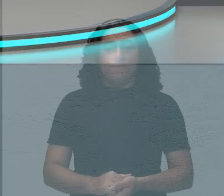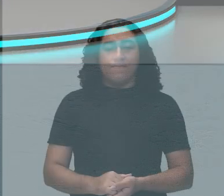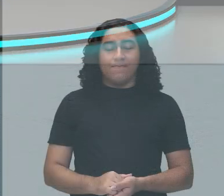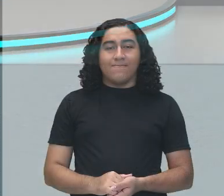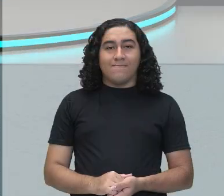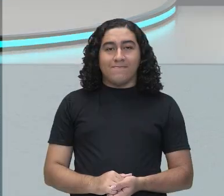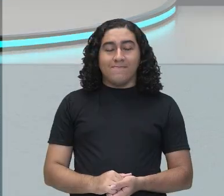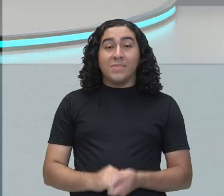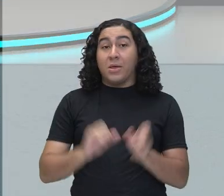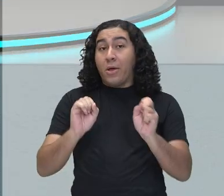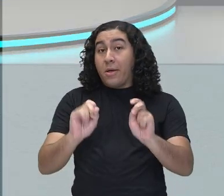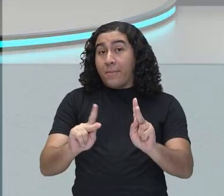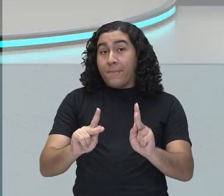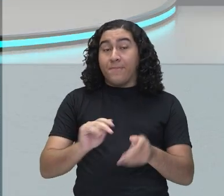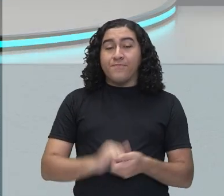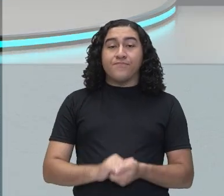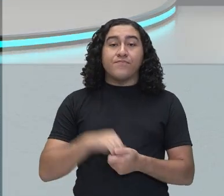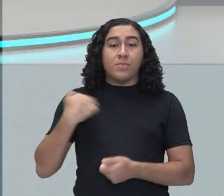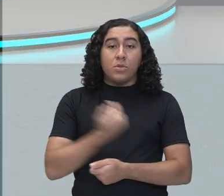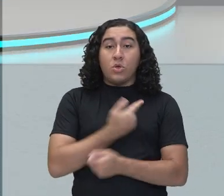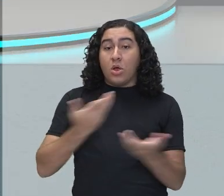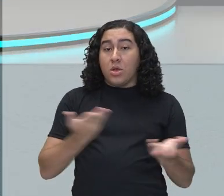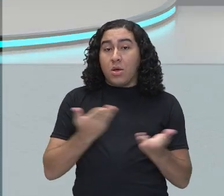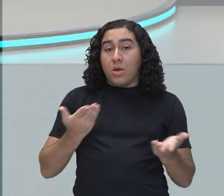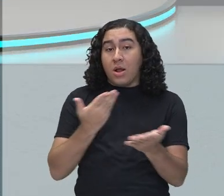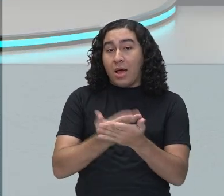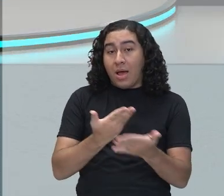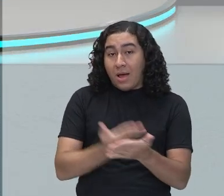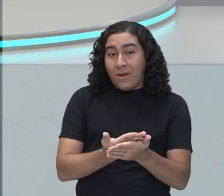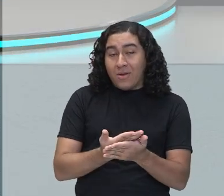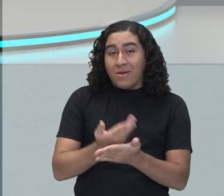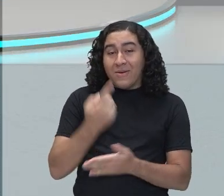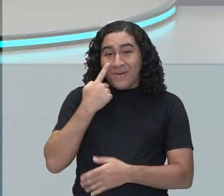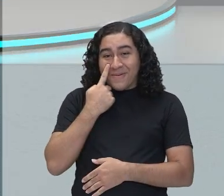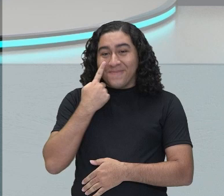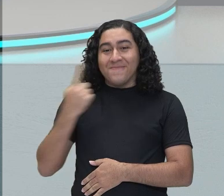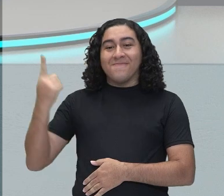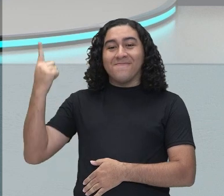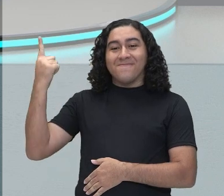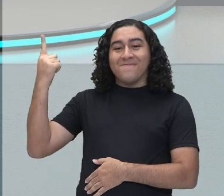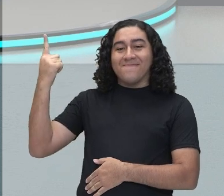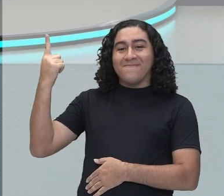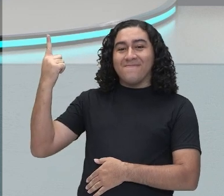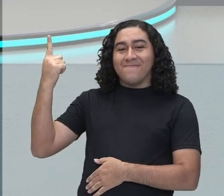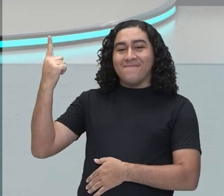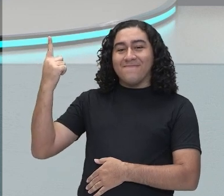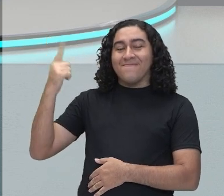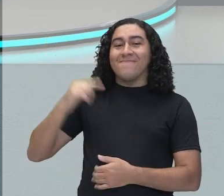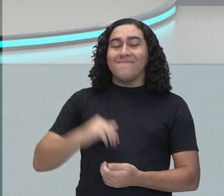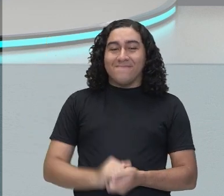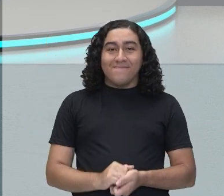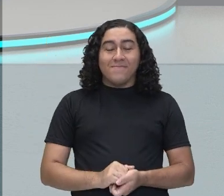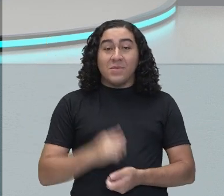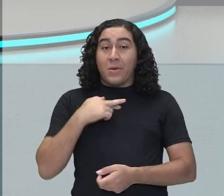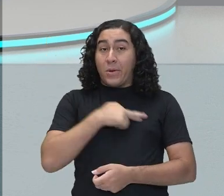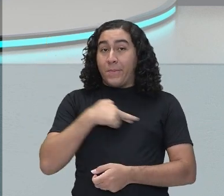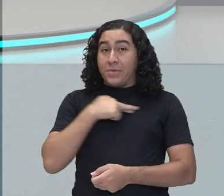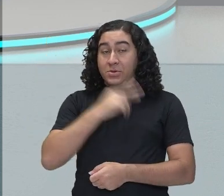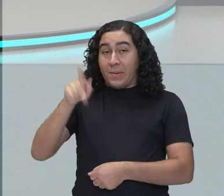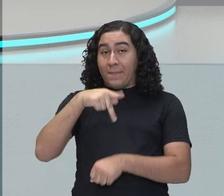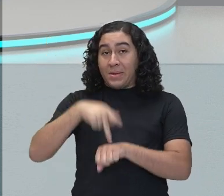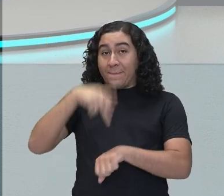Muito bem, estamos aqui para a nossa aula sobre romantismo no Brasil, segunda